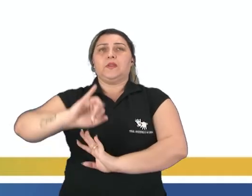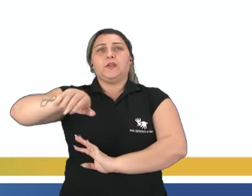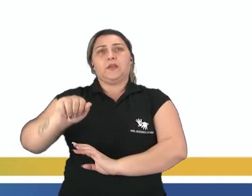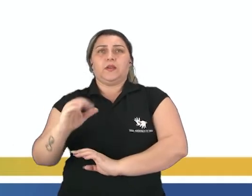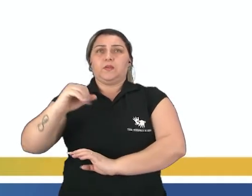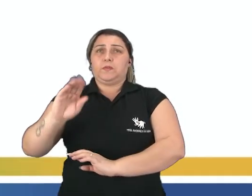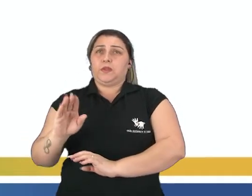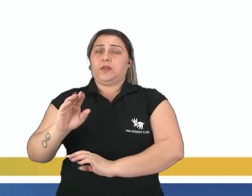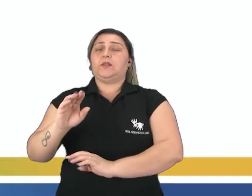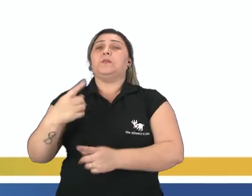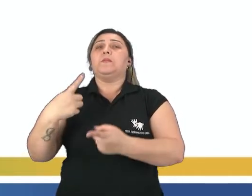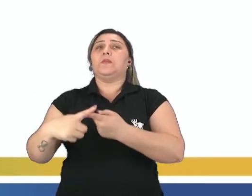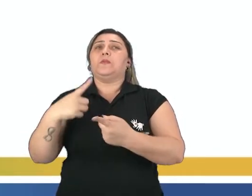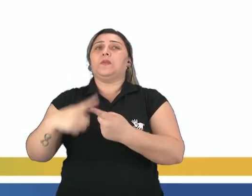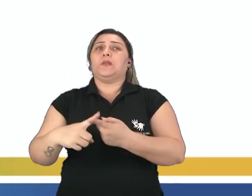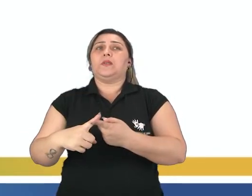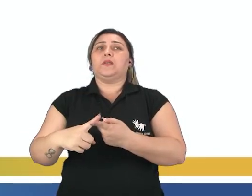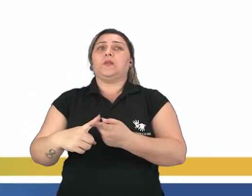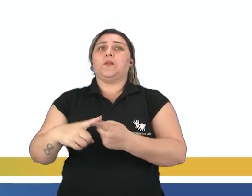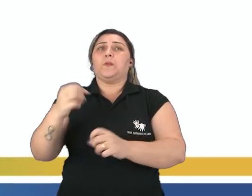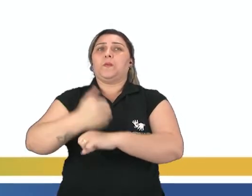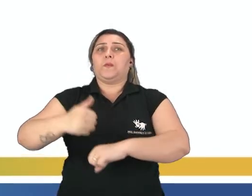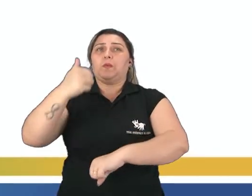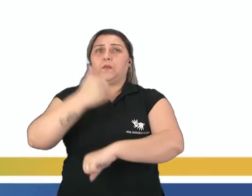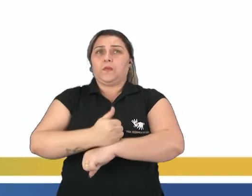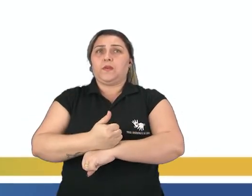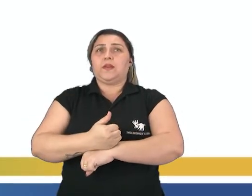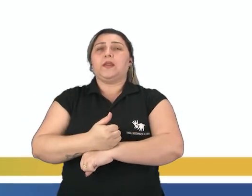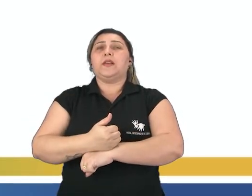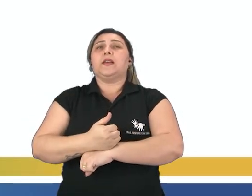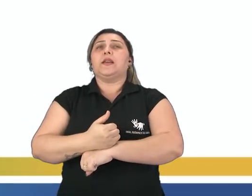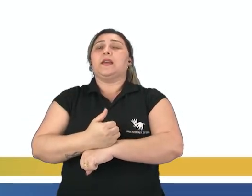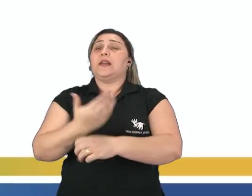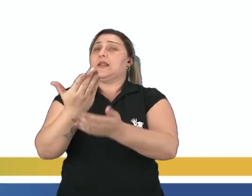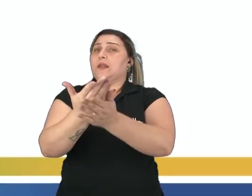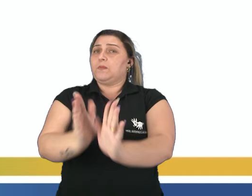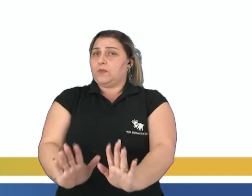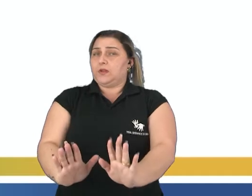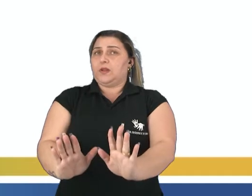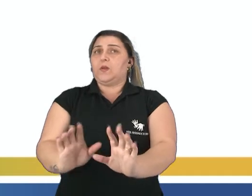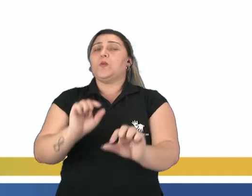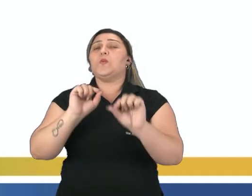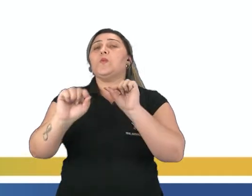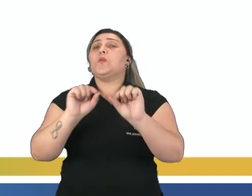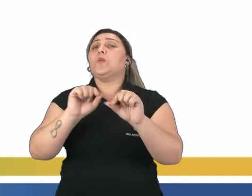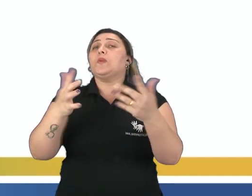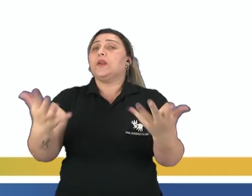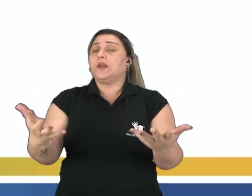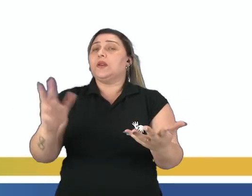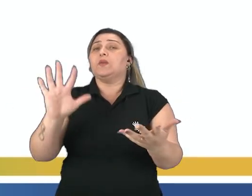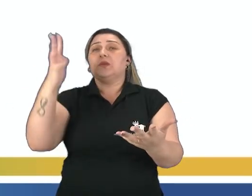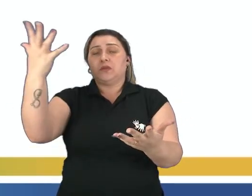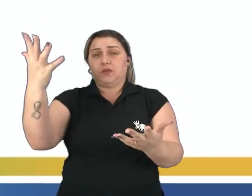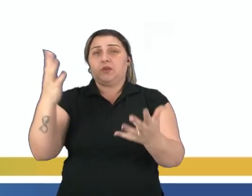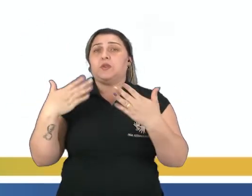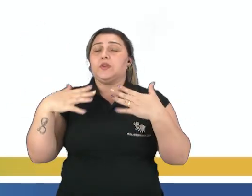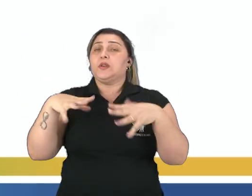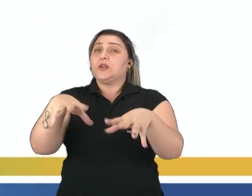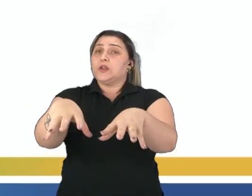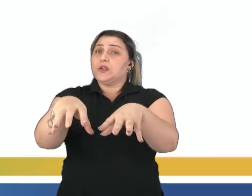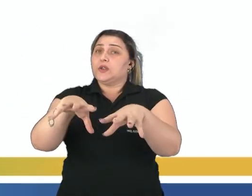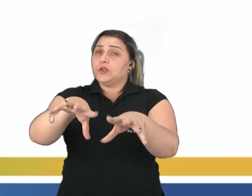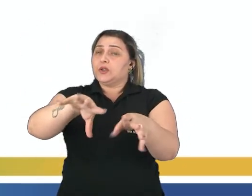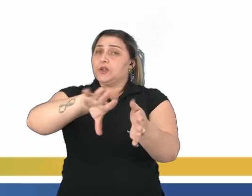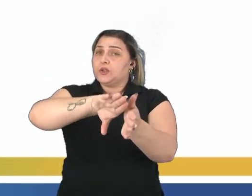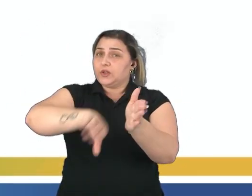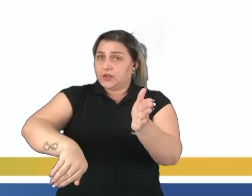jacobinos do poder por meio de um golpe, conhecido como a Reação Termidoriana, que foi quando os girondinos tiraram os